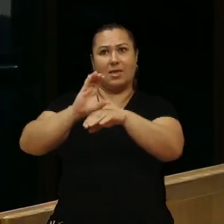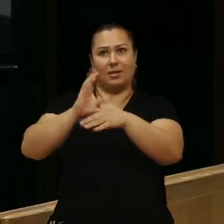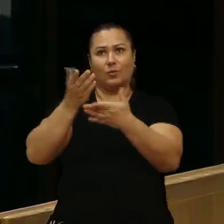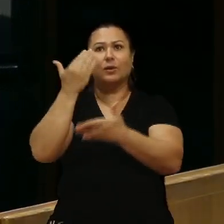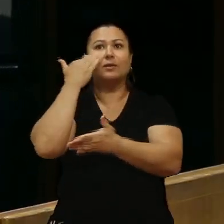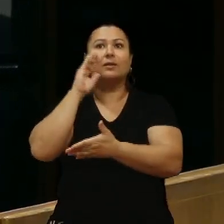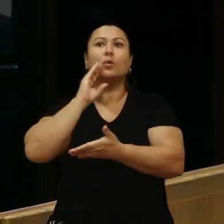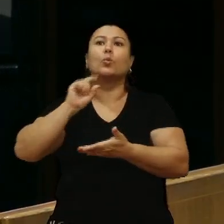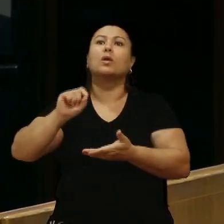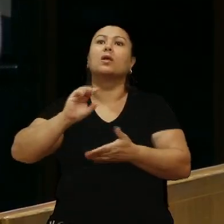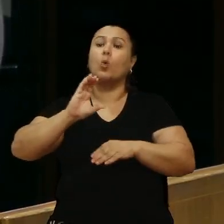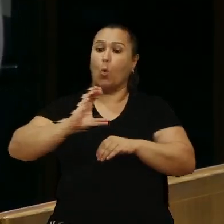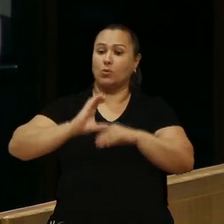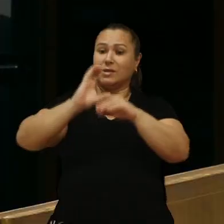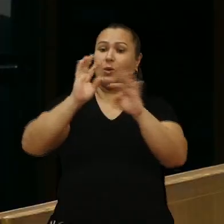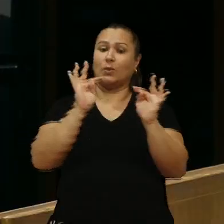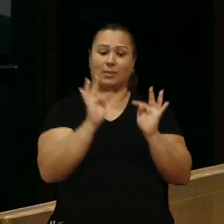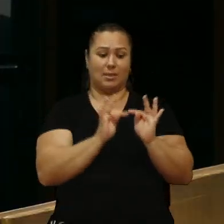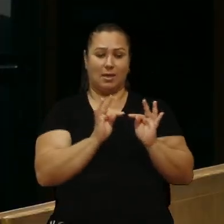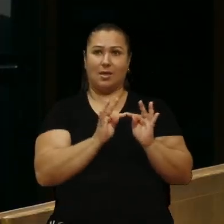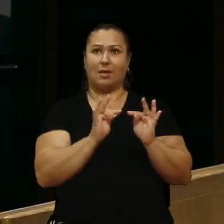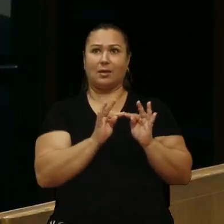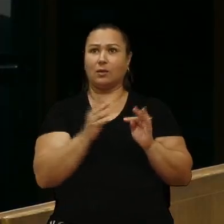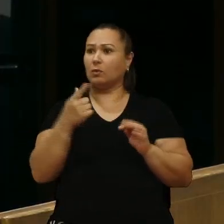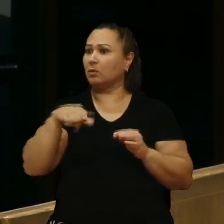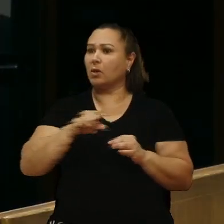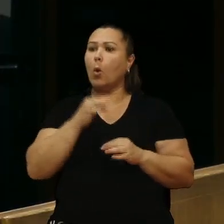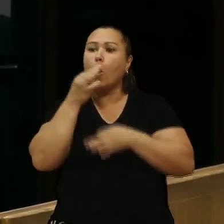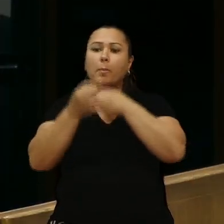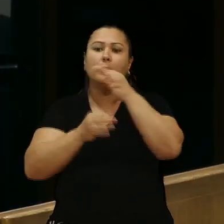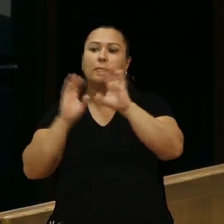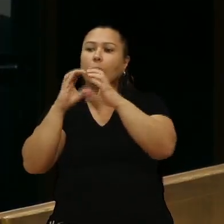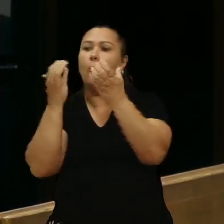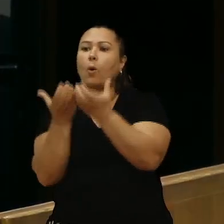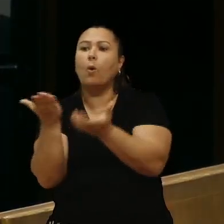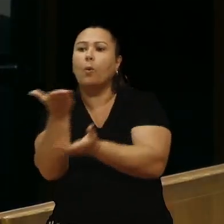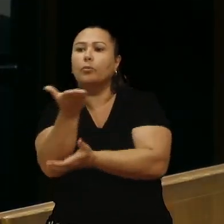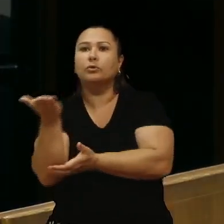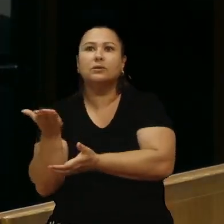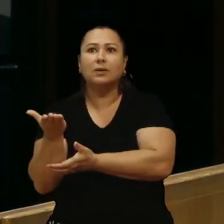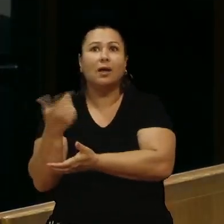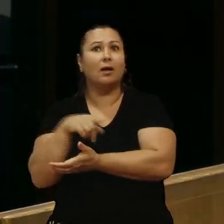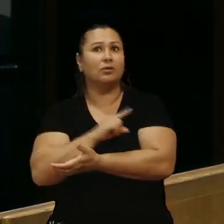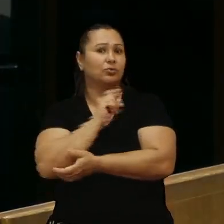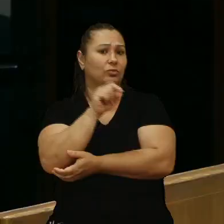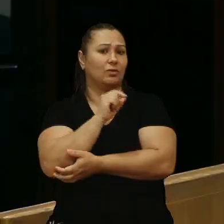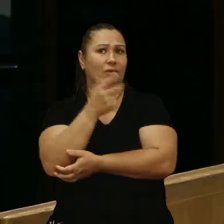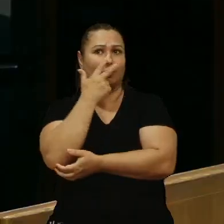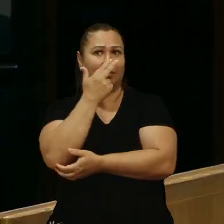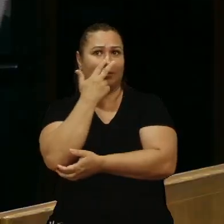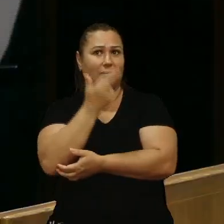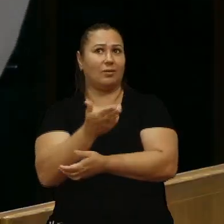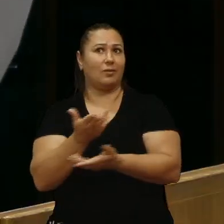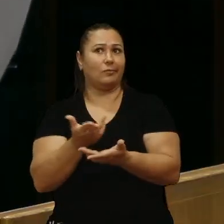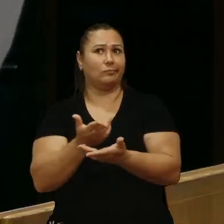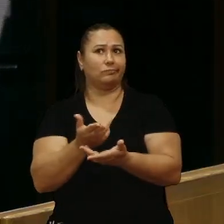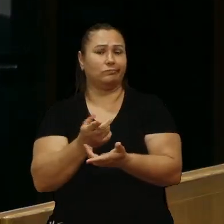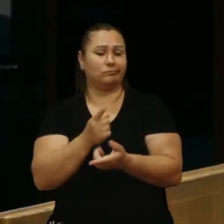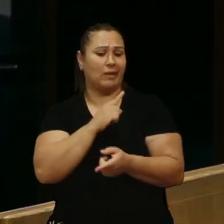que um conselho de técnicos, não ouvindo a comunidade afetada, promoveria um